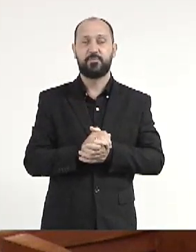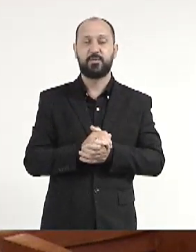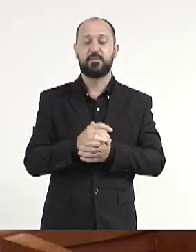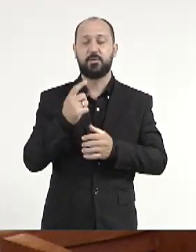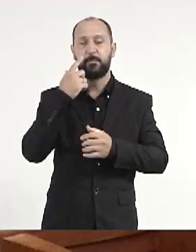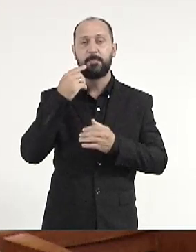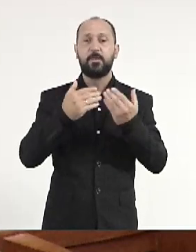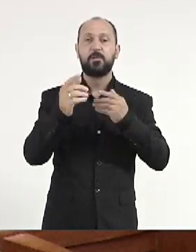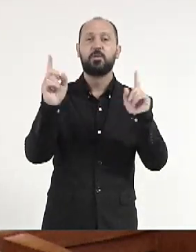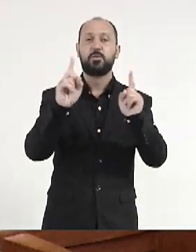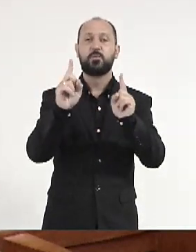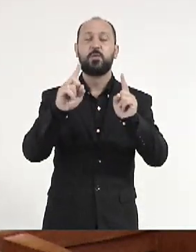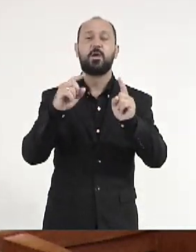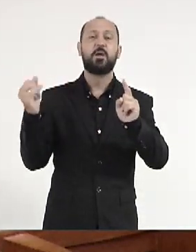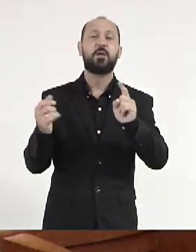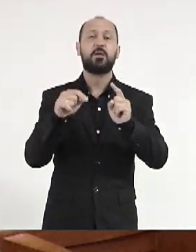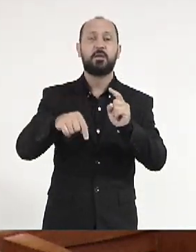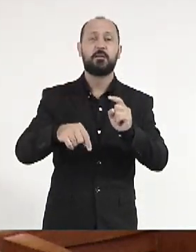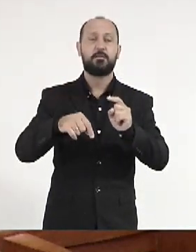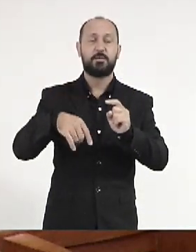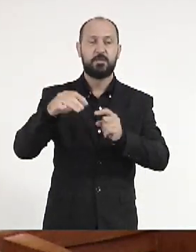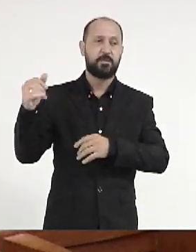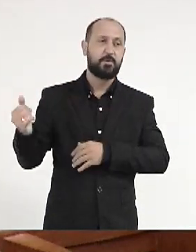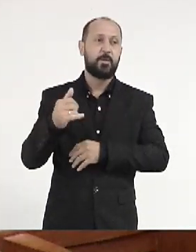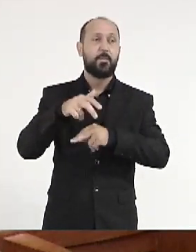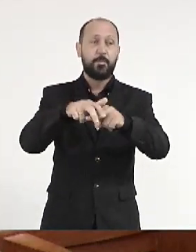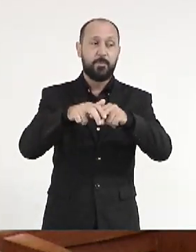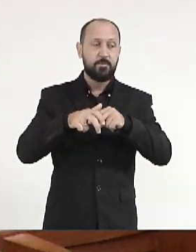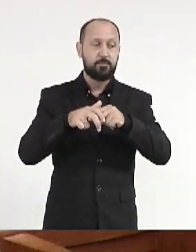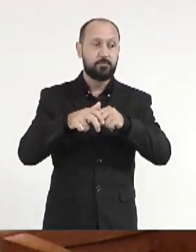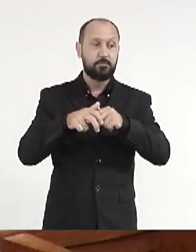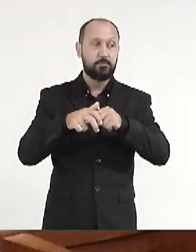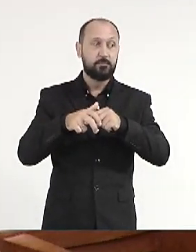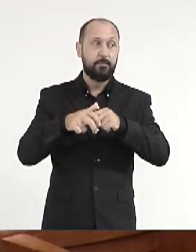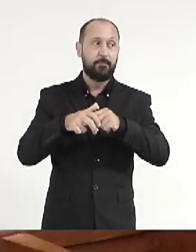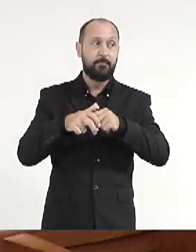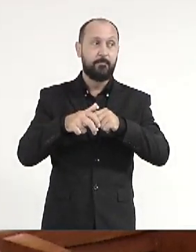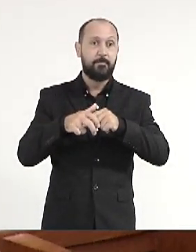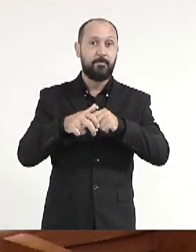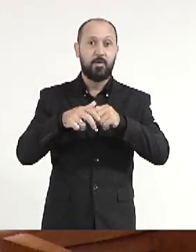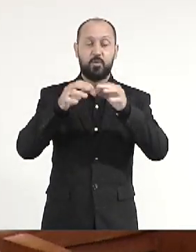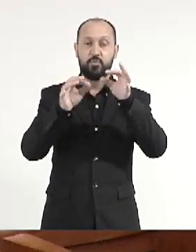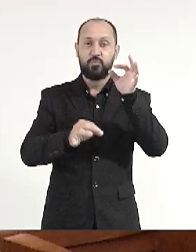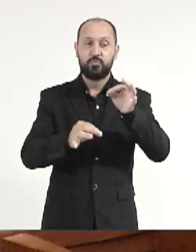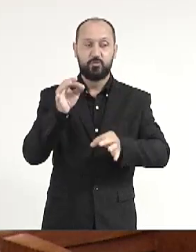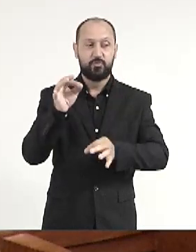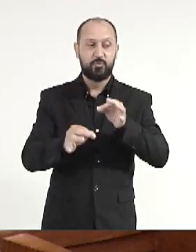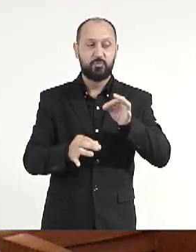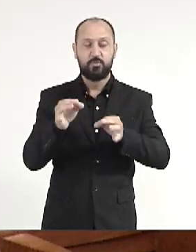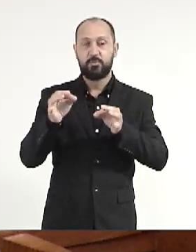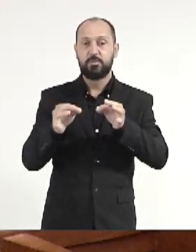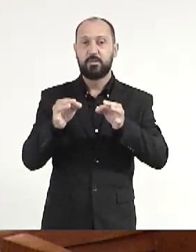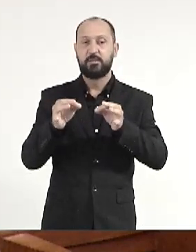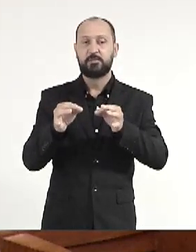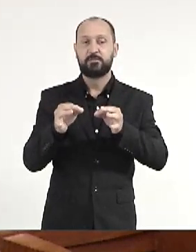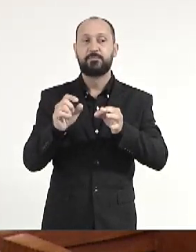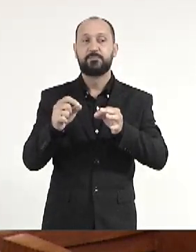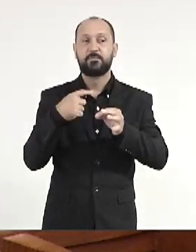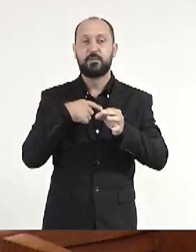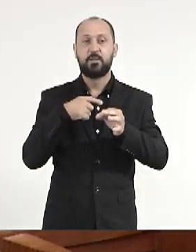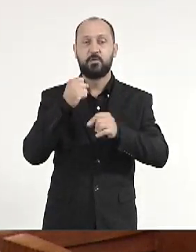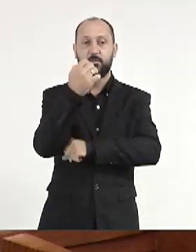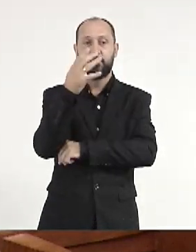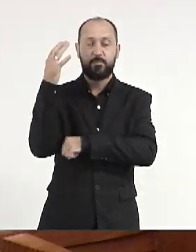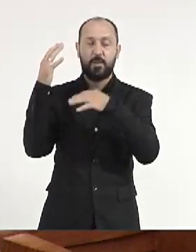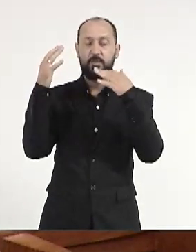meio ambiente não é pauta principal deles. Portanto, se nós queremos uma sociedade justa, uma sociedade digna e com meio